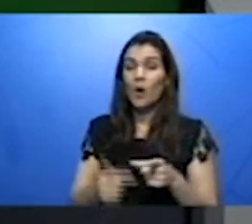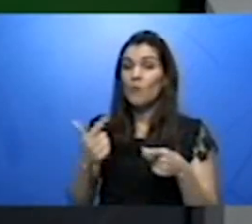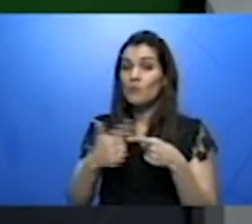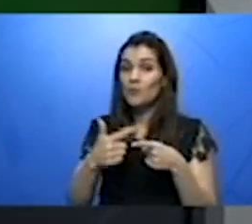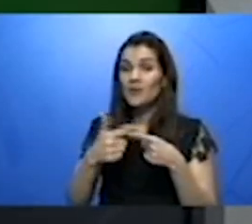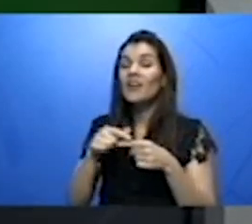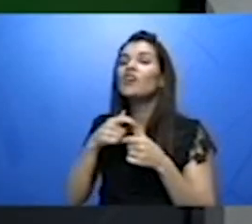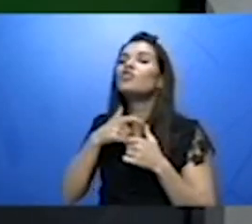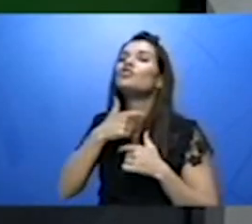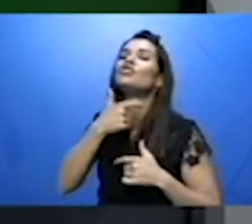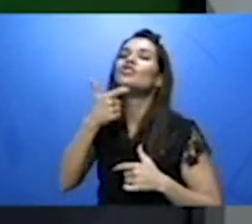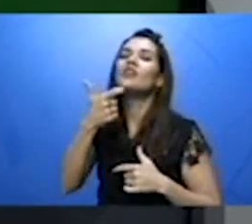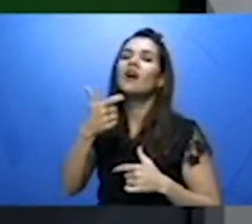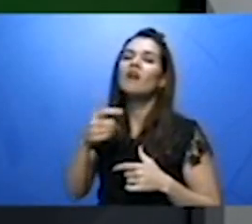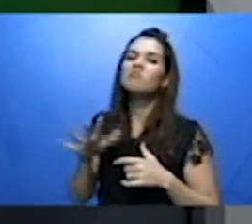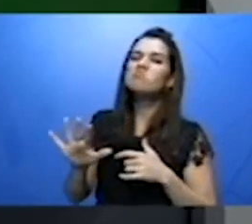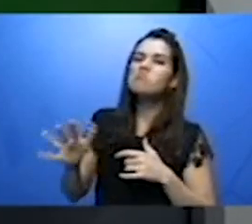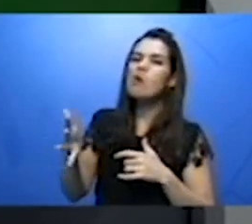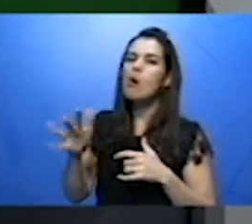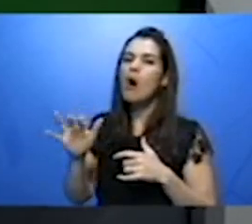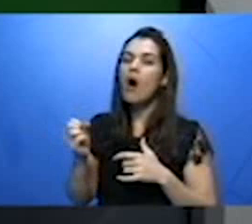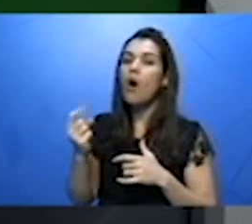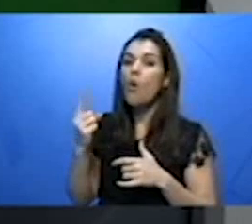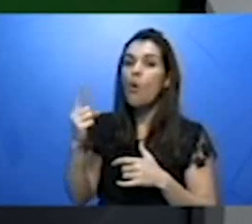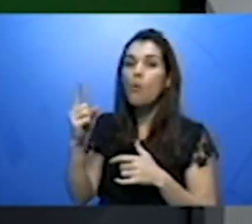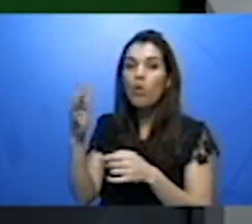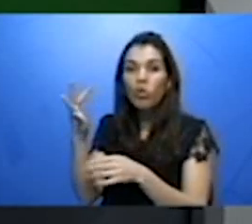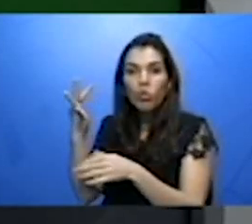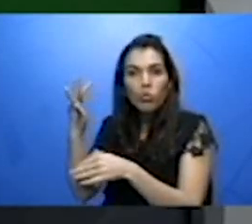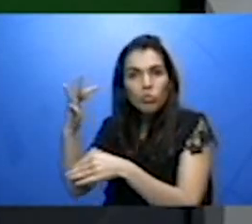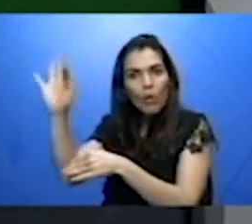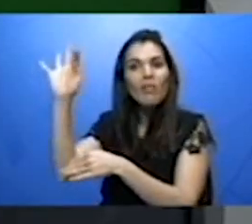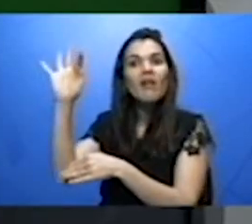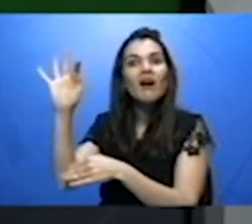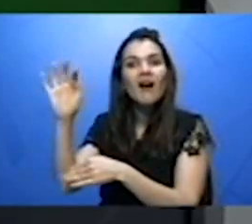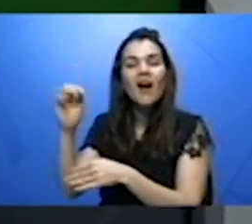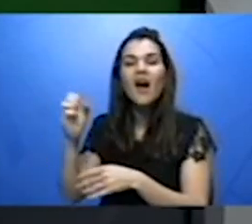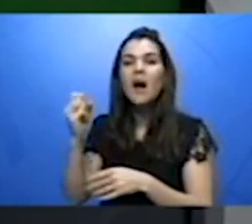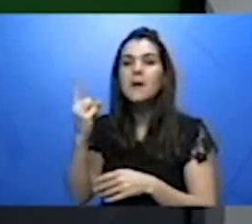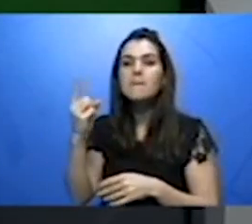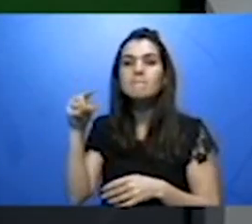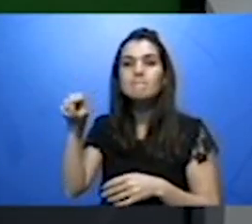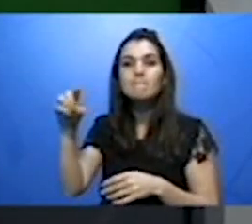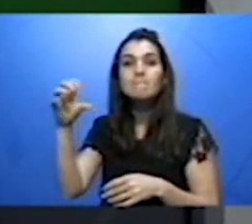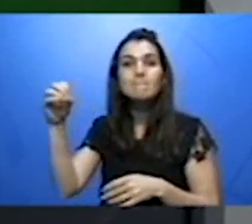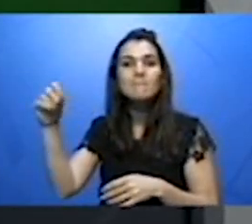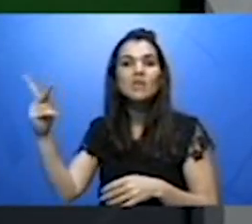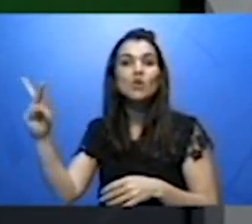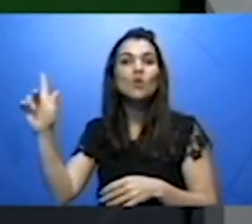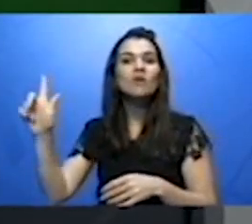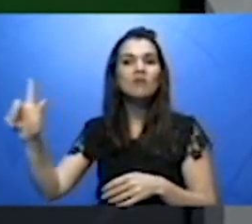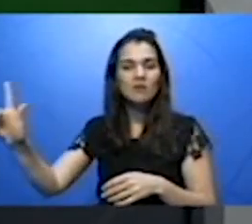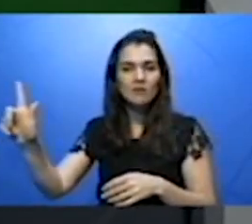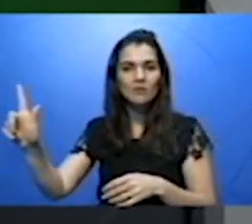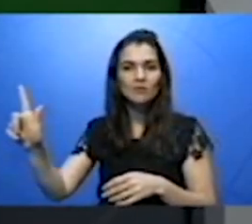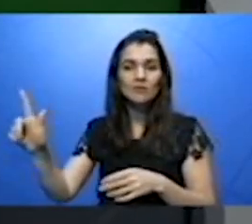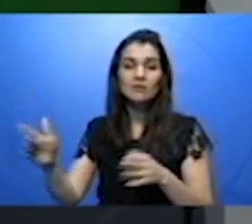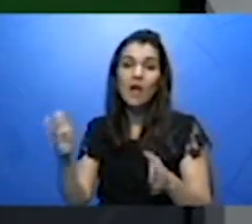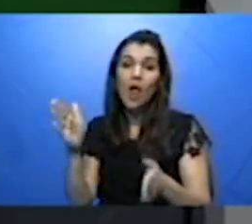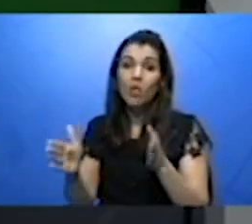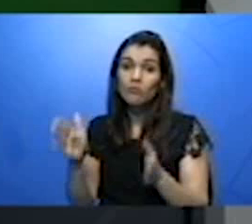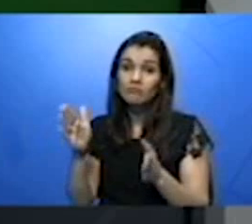girafa pesa aproximadamente uma tonelada né ou seja mil quilos e esse peso está entre 250